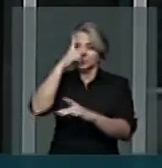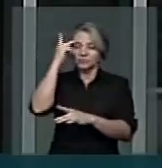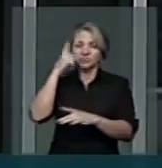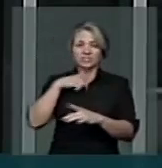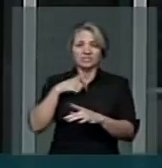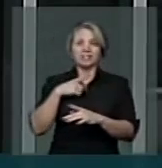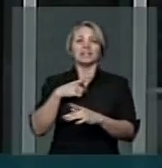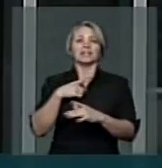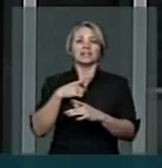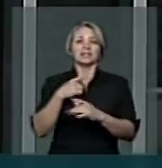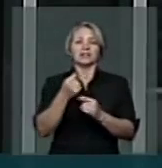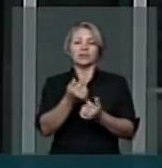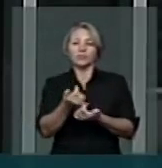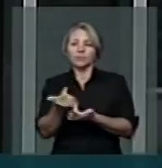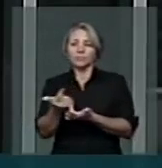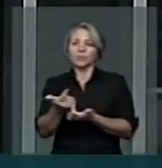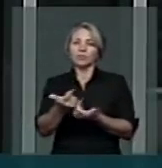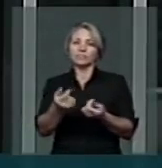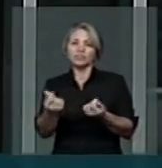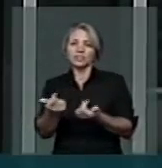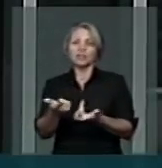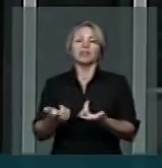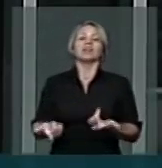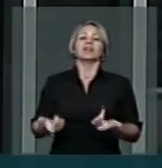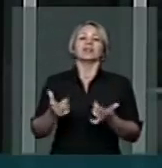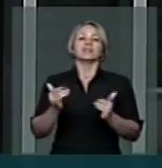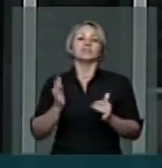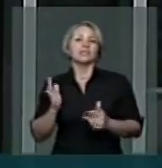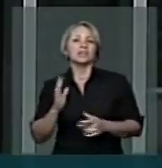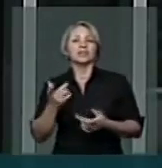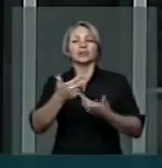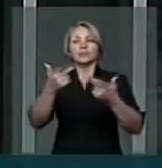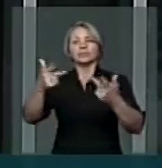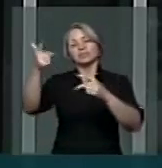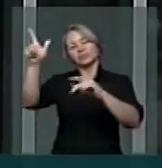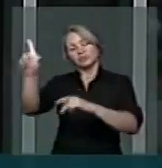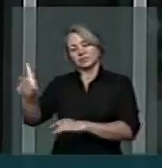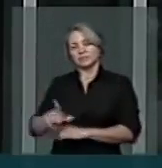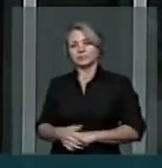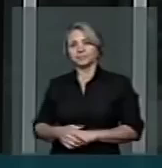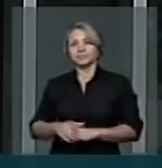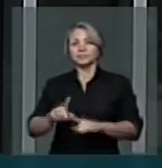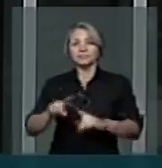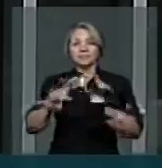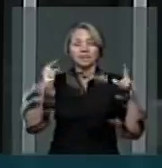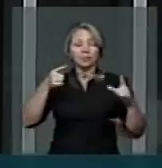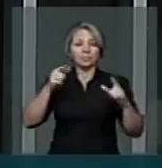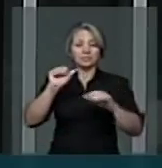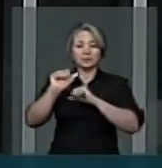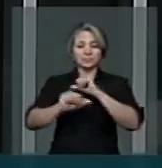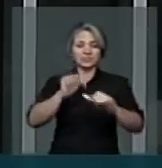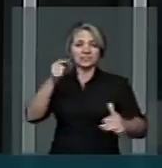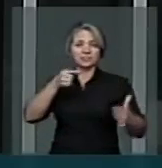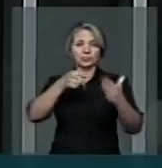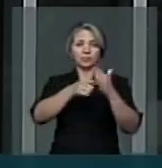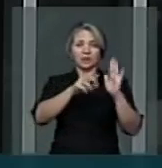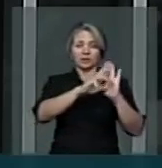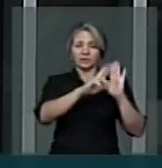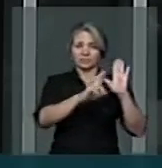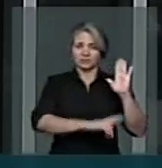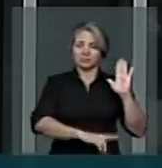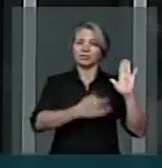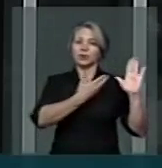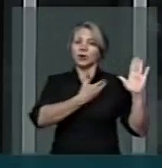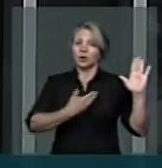ou domínio útil de área. E mais, na mudança desse marco regulatório, o